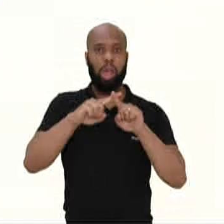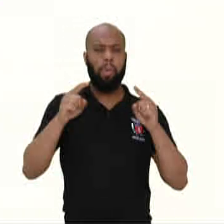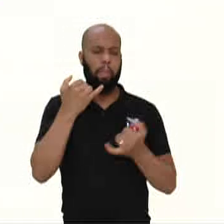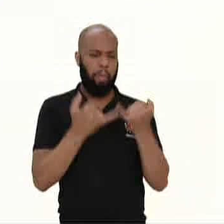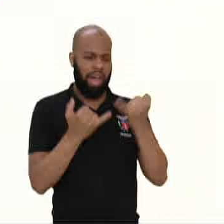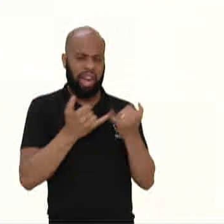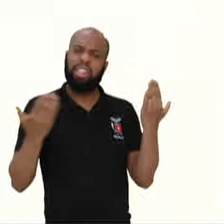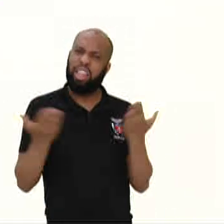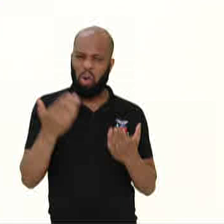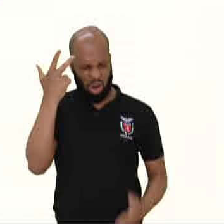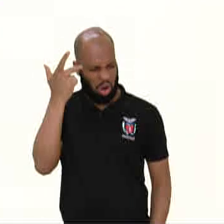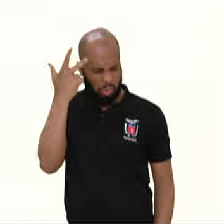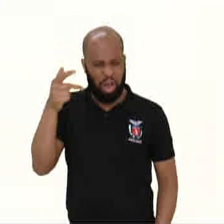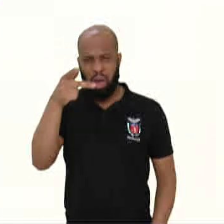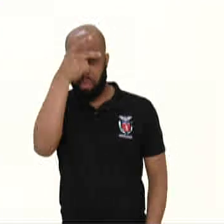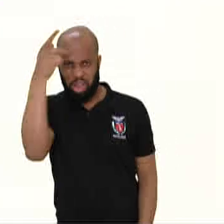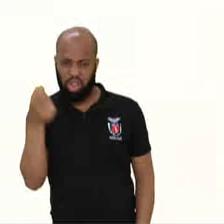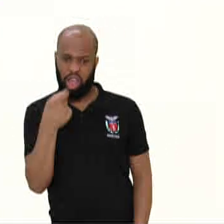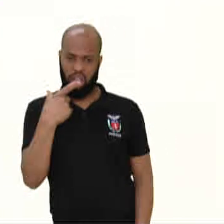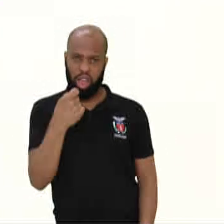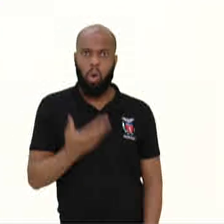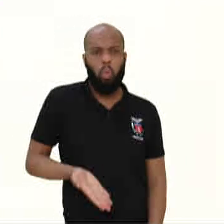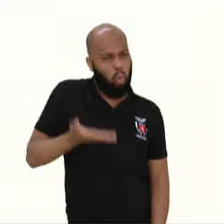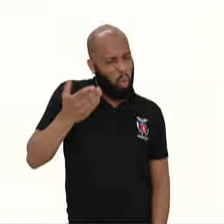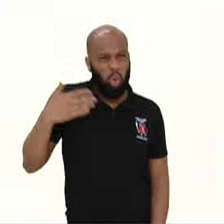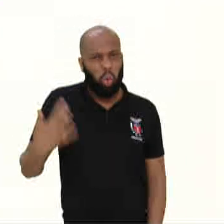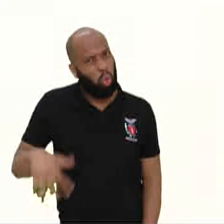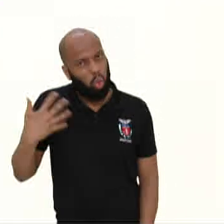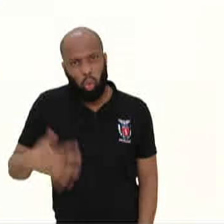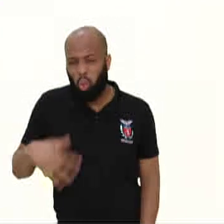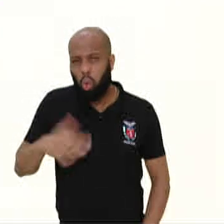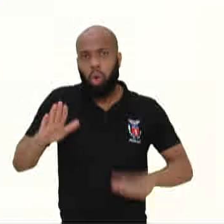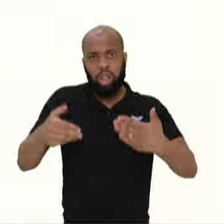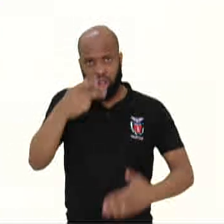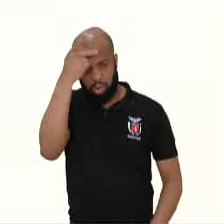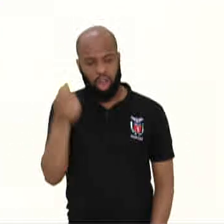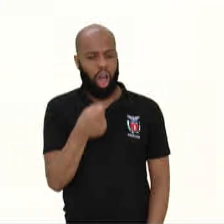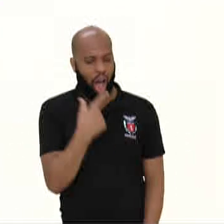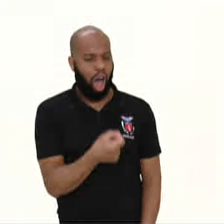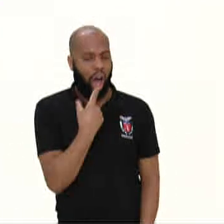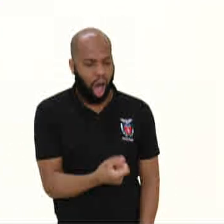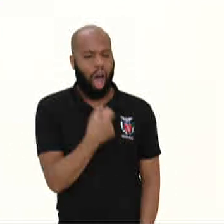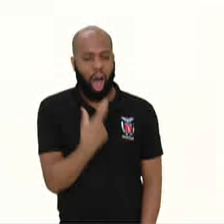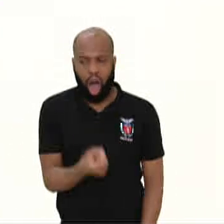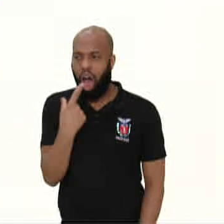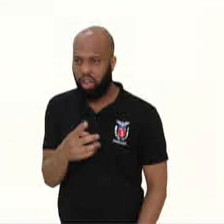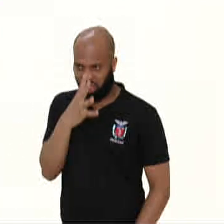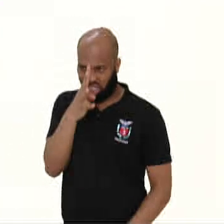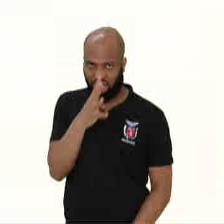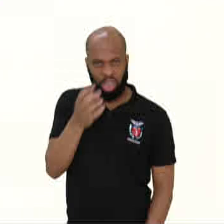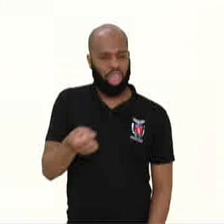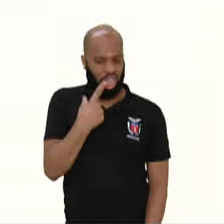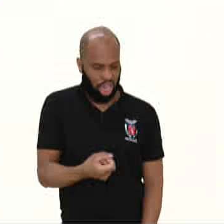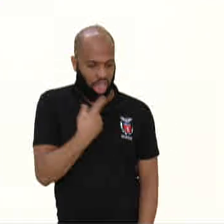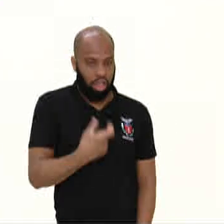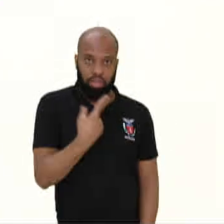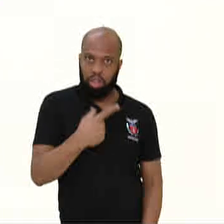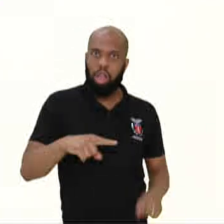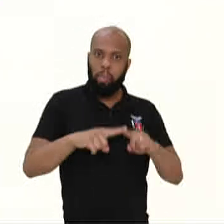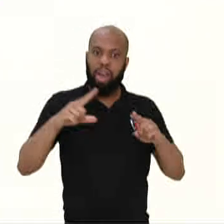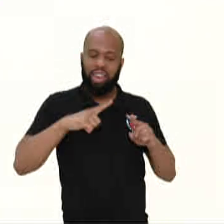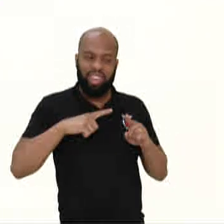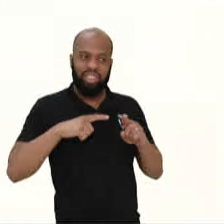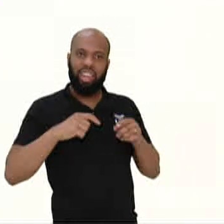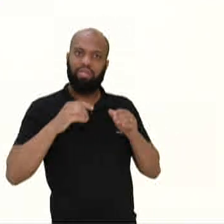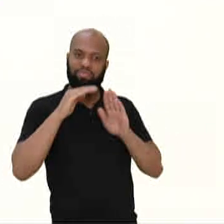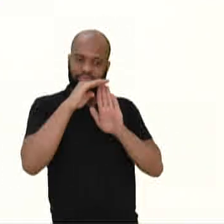comum que as doses recomendadas sejam excedidas. Então, as pessoas acabam utilizando uma quantidade muito maior do que é recomendado nos